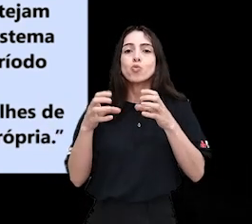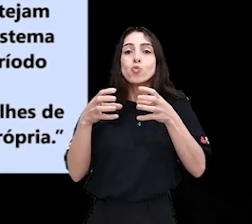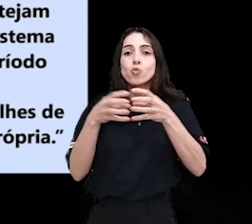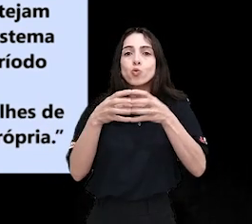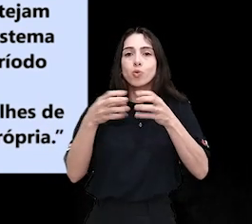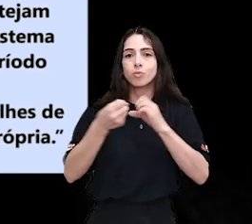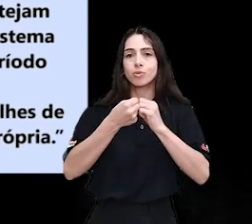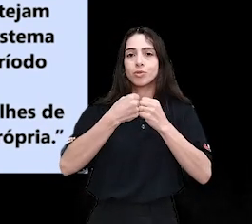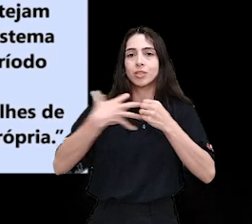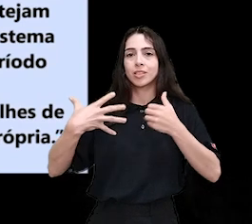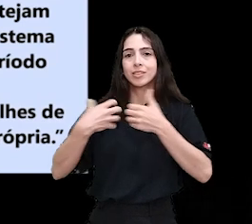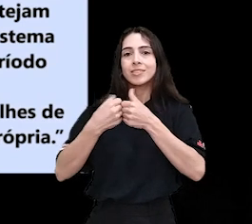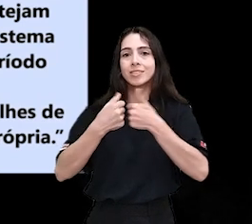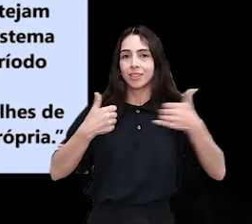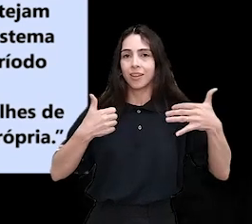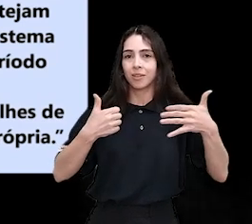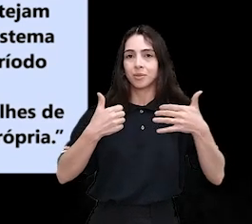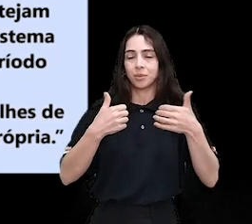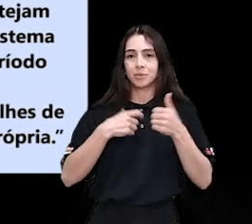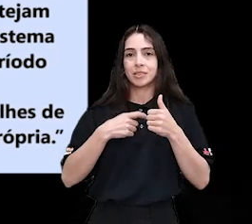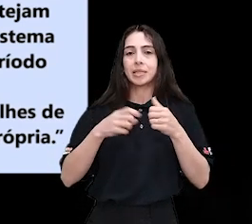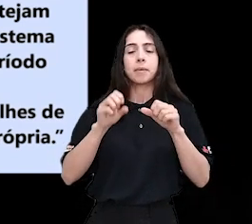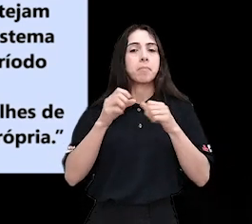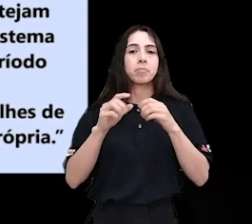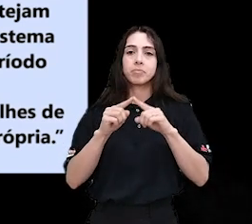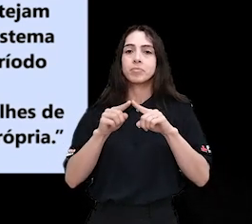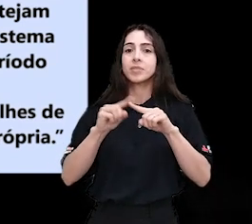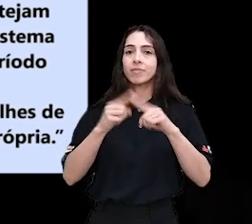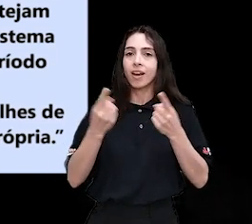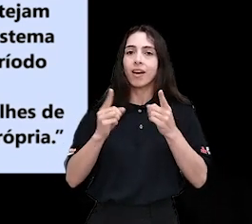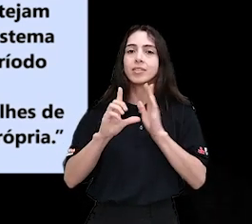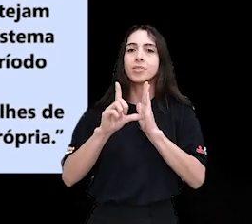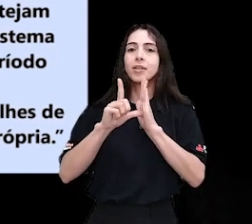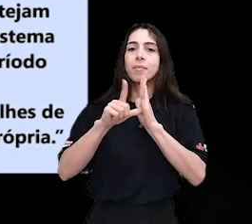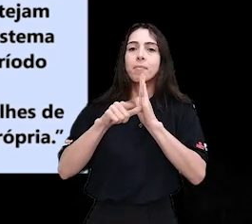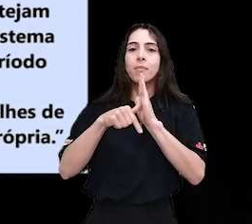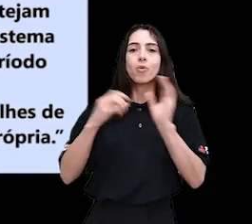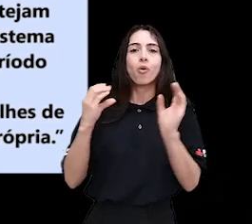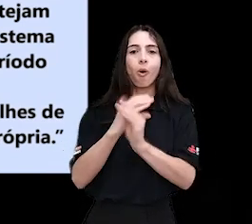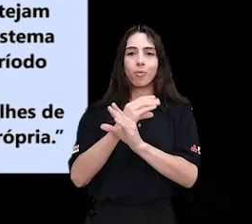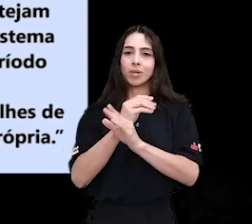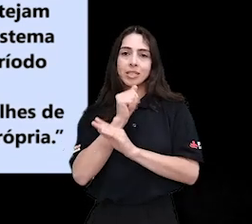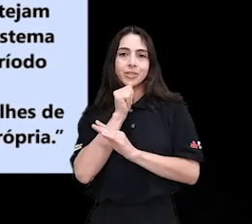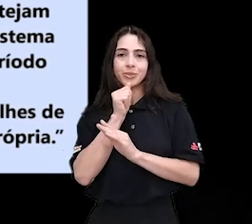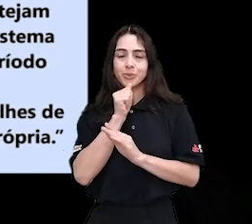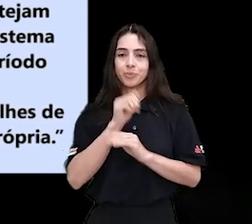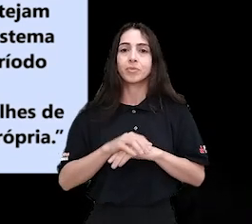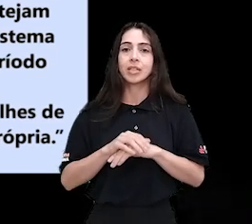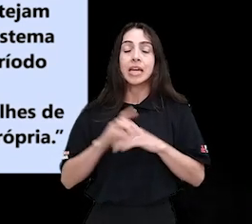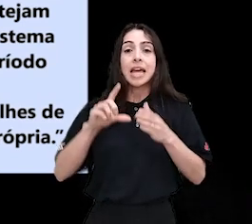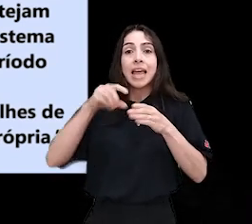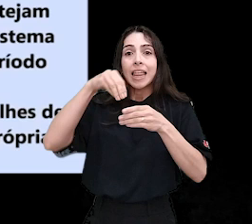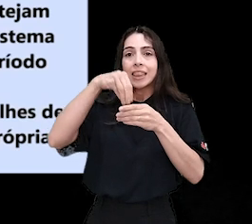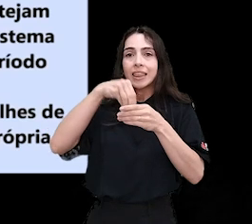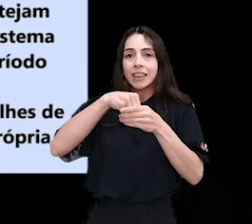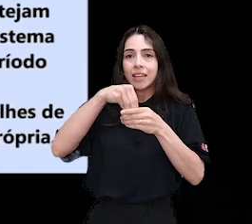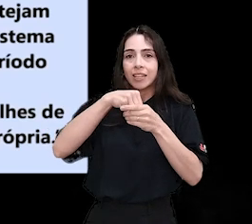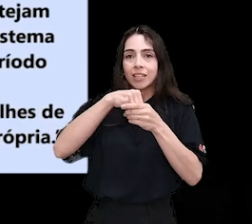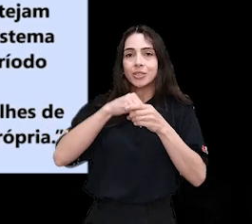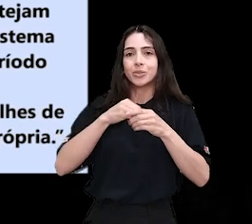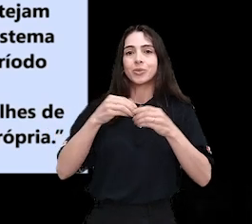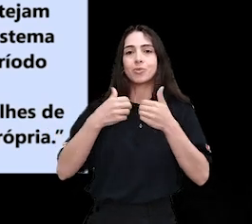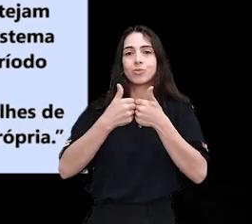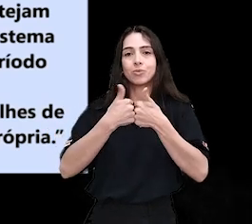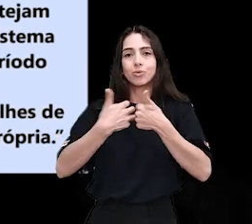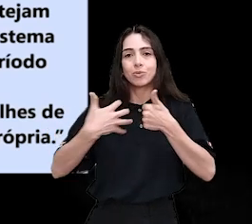tem prontos em seu cérebro esse conjunto de circuitos, ainda que eles não estejam funcionando em sua plenitude.